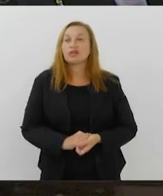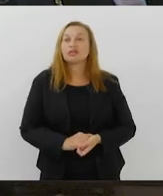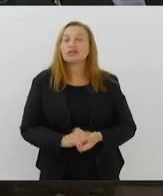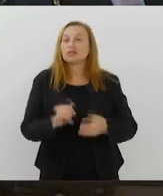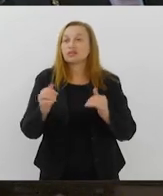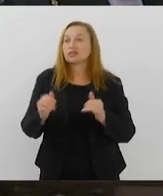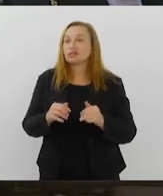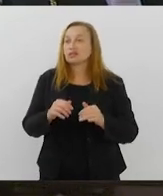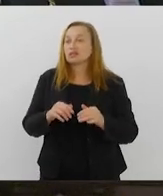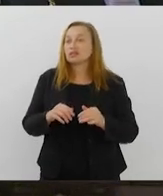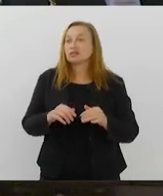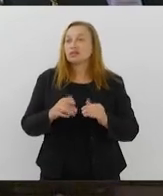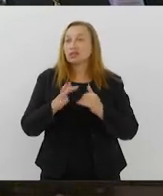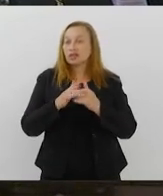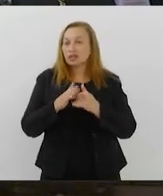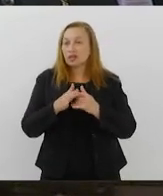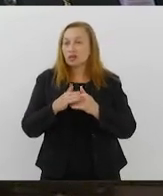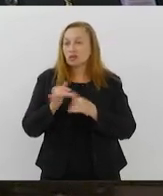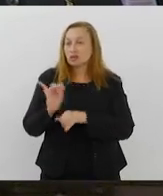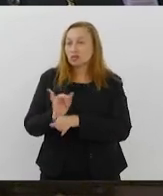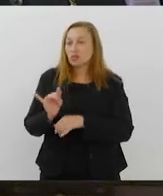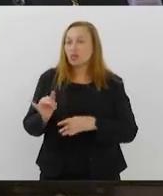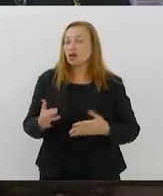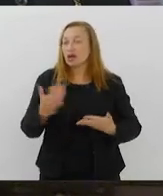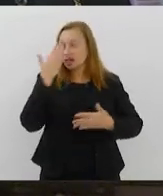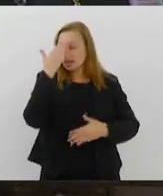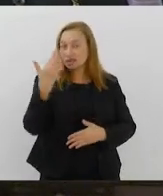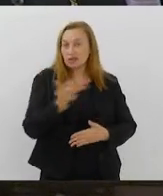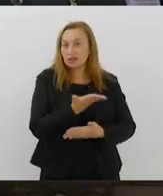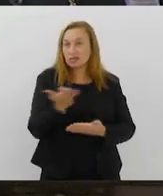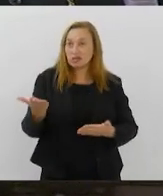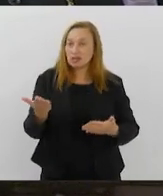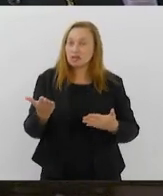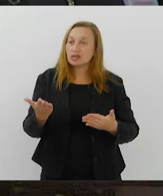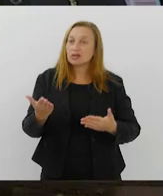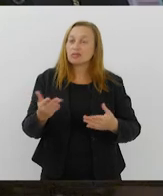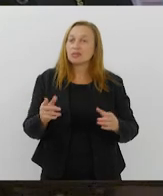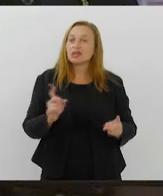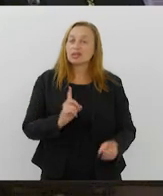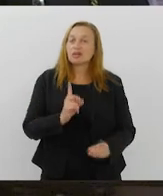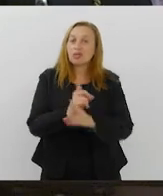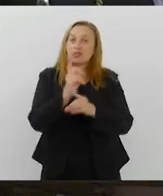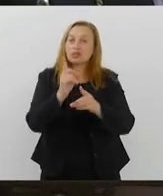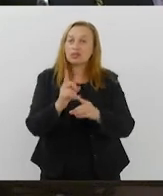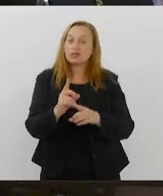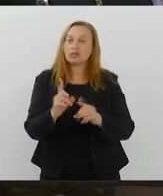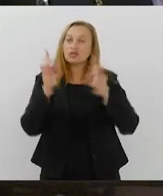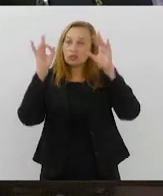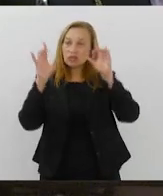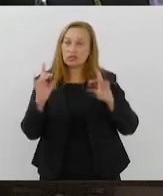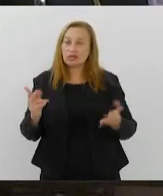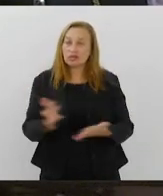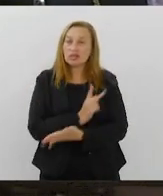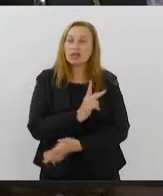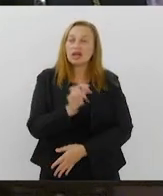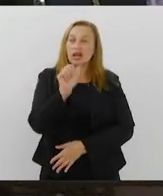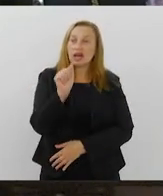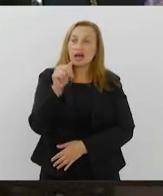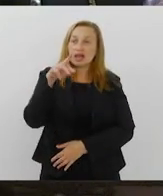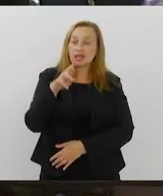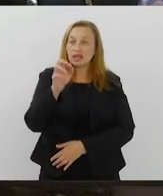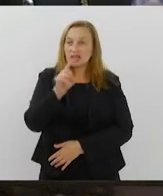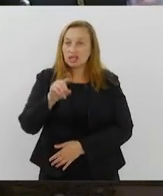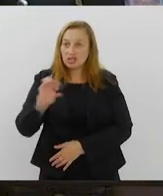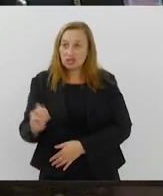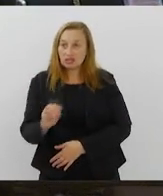Então, agradecer a todos aqueles que contribuíram para que esse grande encontro acontecesse. É o Andrezinho ali, da minha equipe, da CCJ,